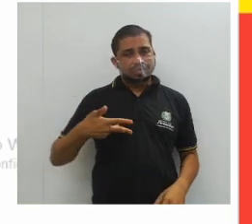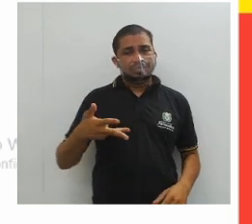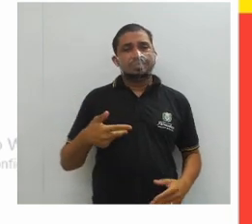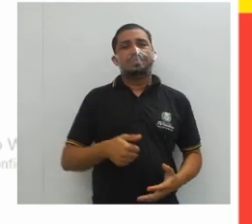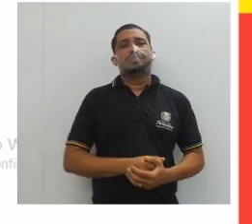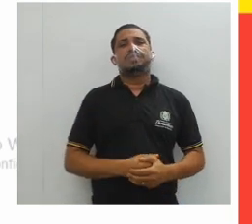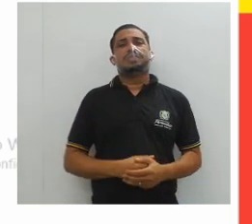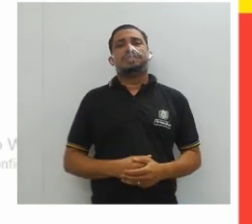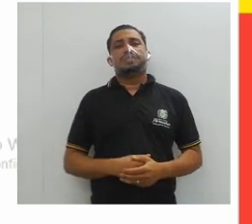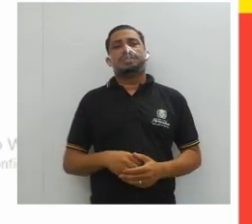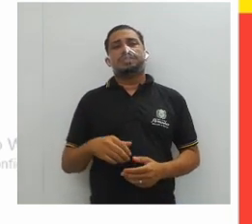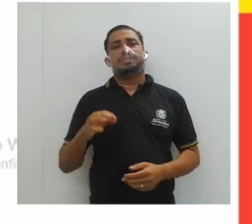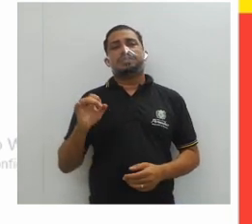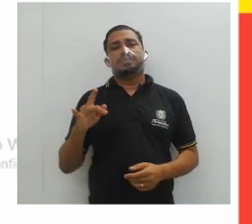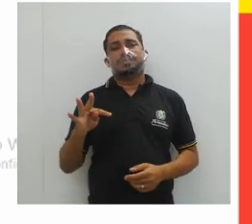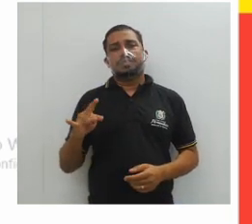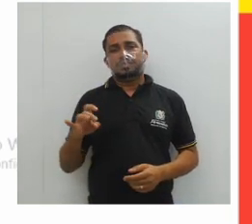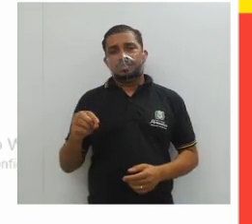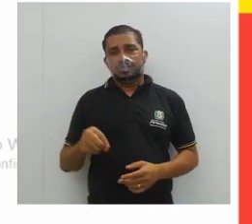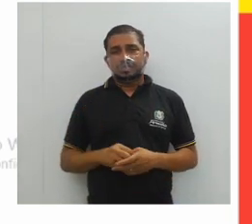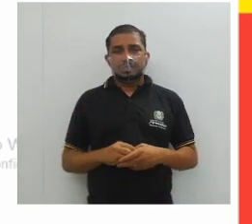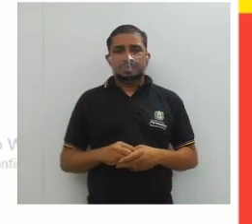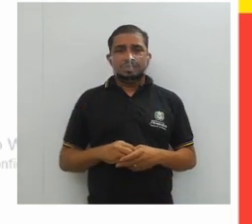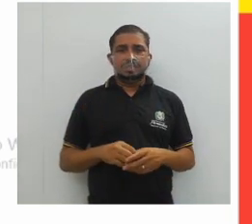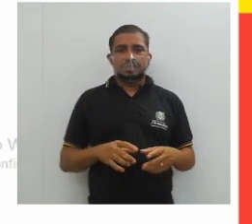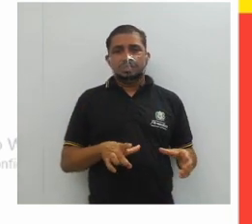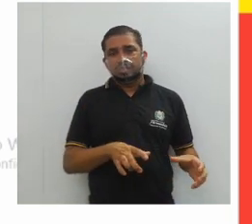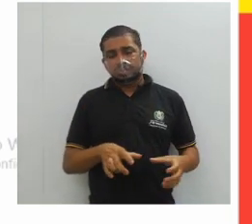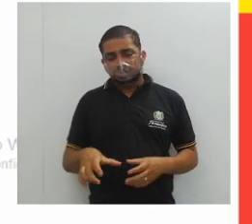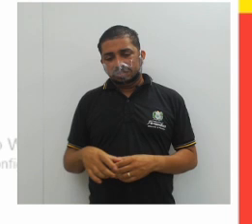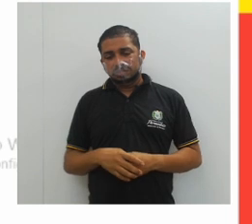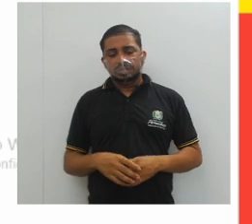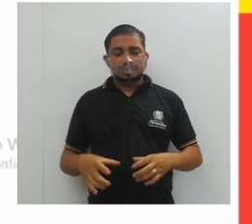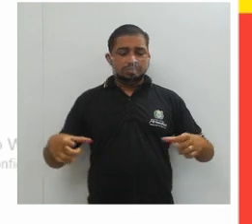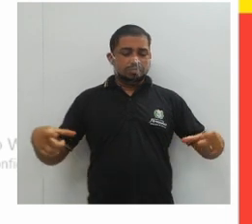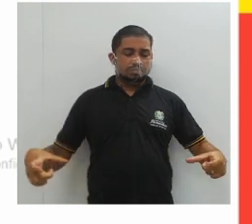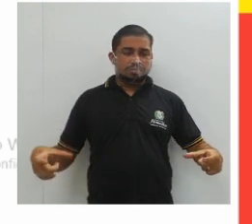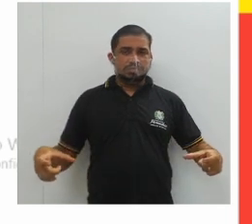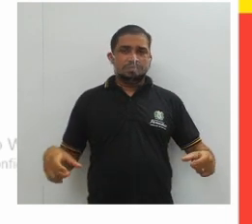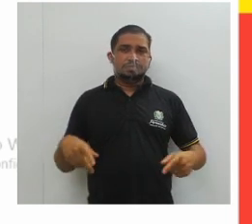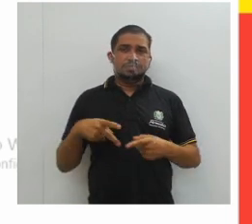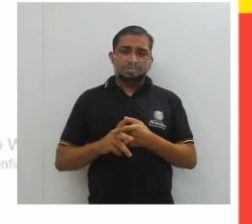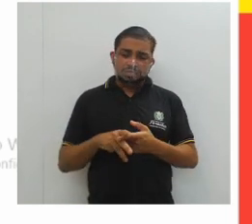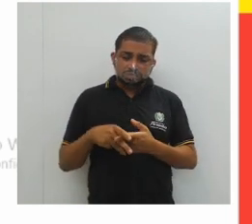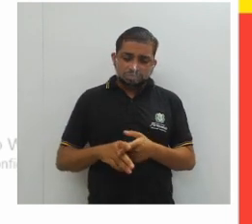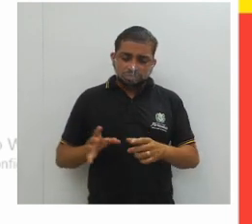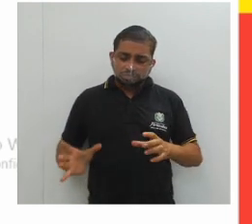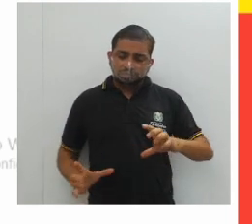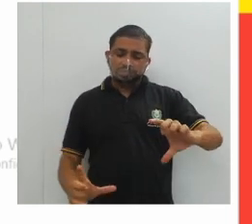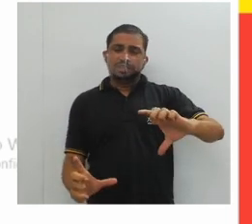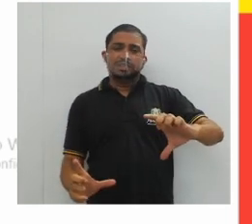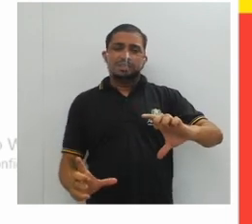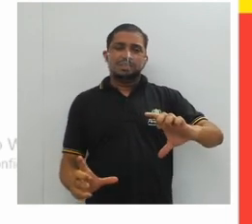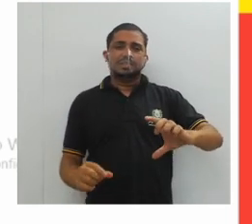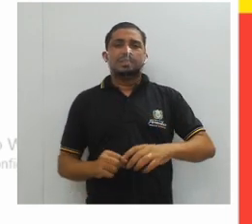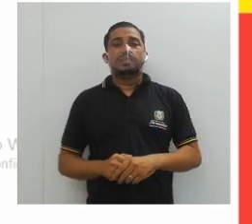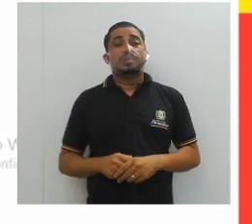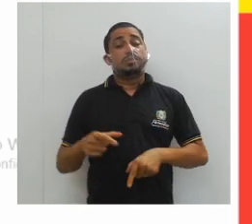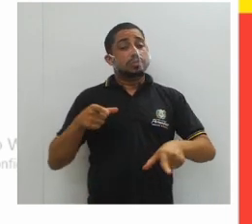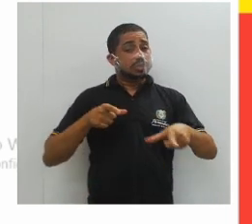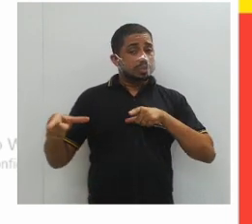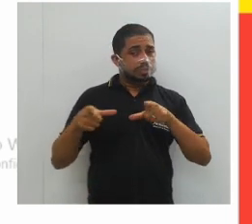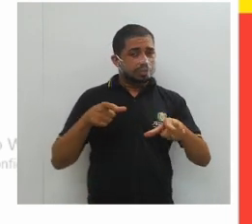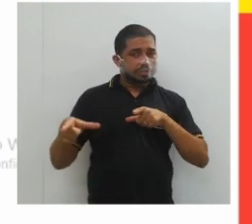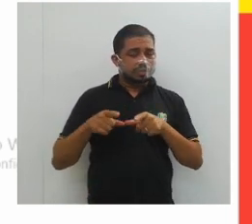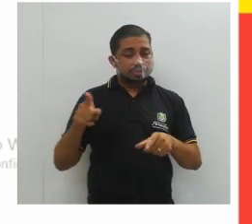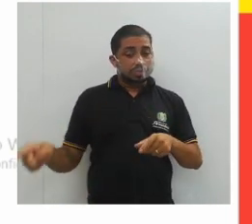produção de Henry Ford. Sai o carro no trilho, o chassi, e estão ali montando as rodas do carro. O trabalhador